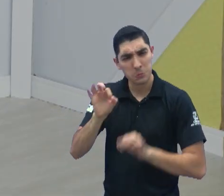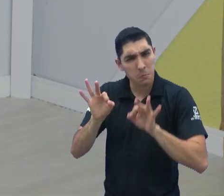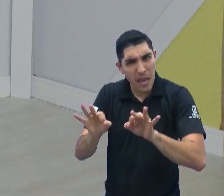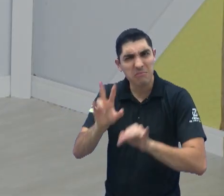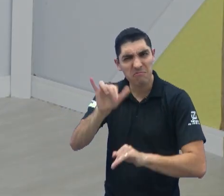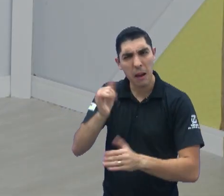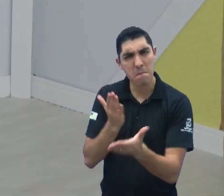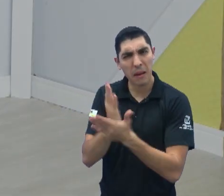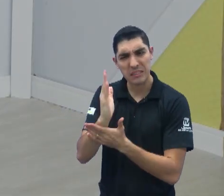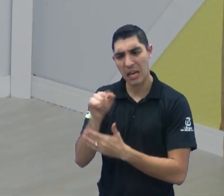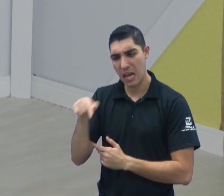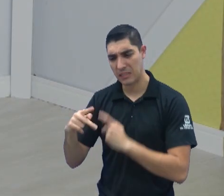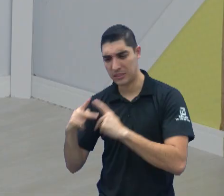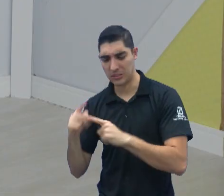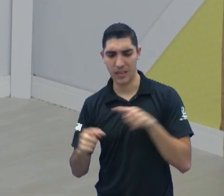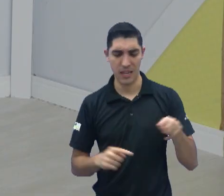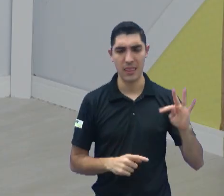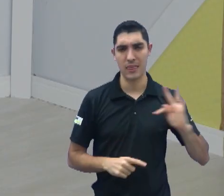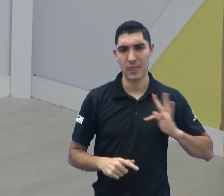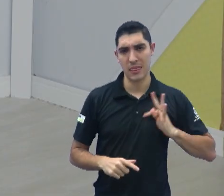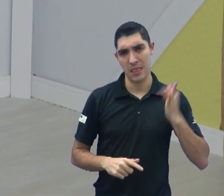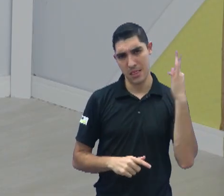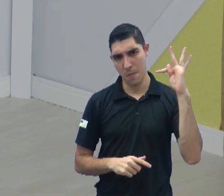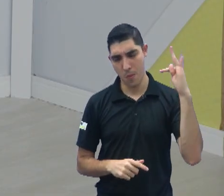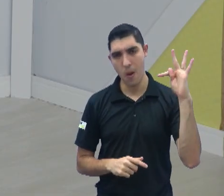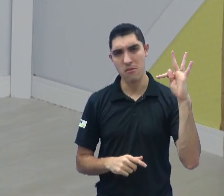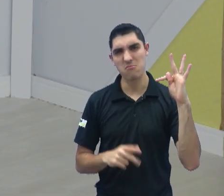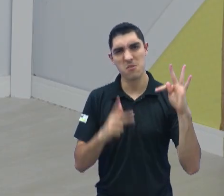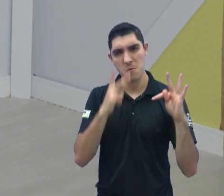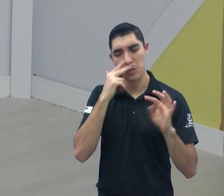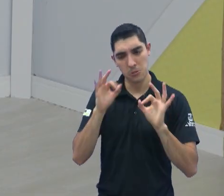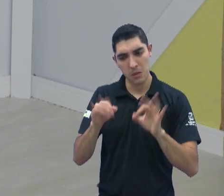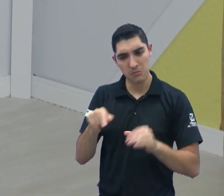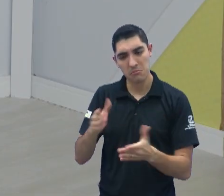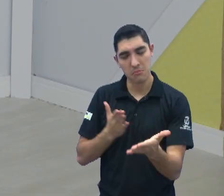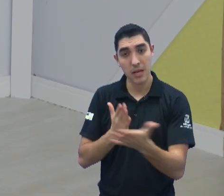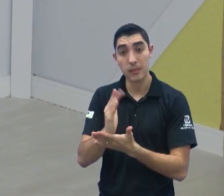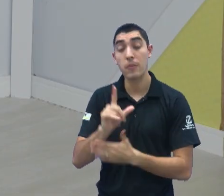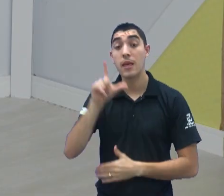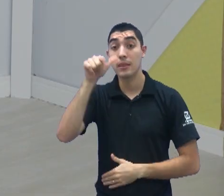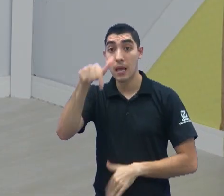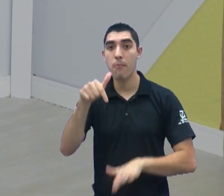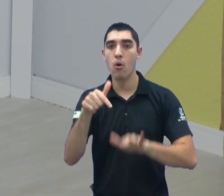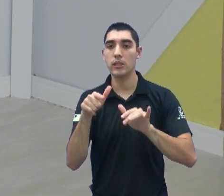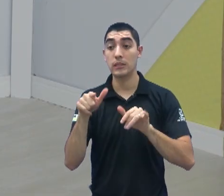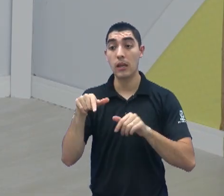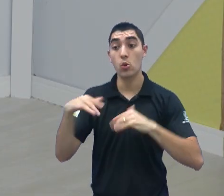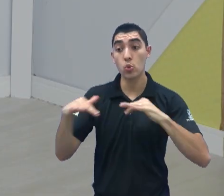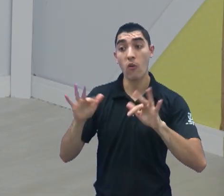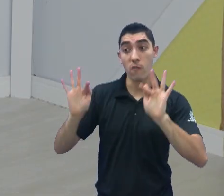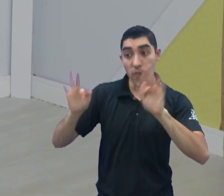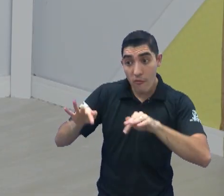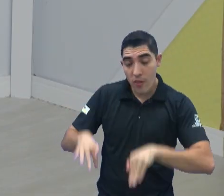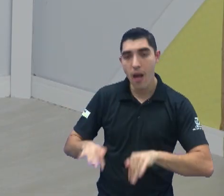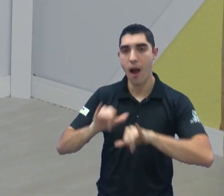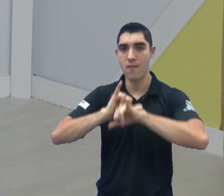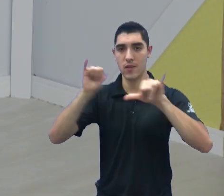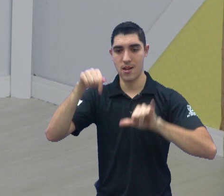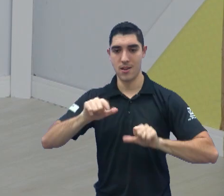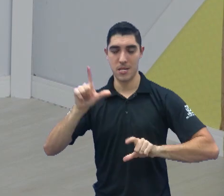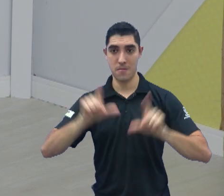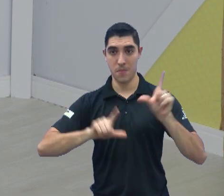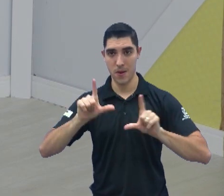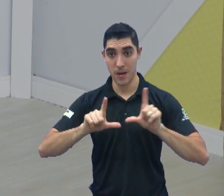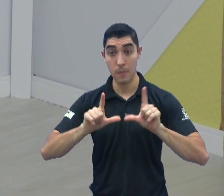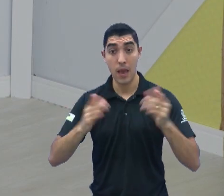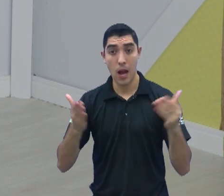favoritos a fazerem a final do Campeonato Paulista de Futsal Feminino. E claro, a gente traz todas as informações para você aqui no nosso Hora do Esporte,